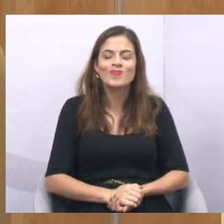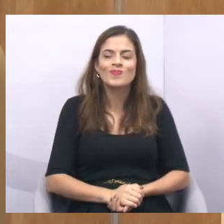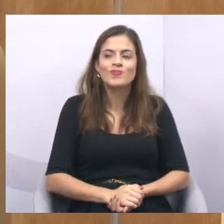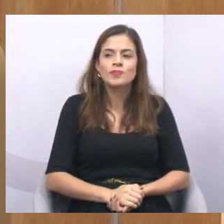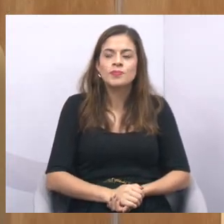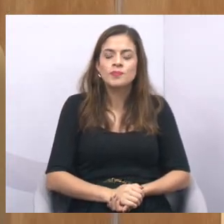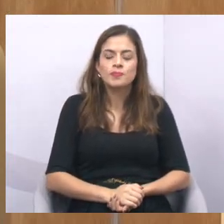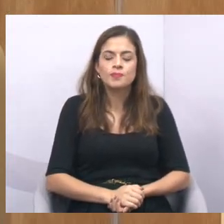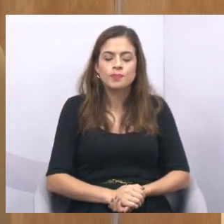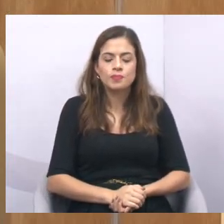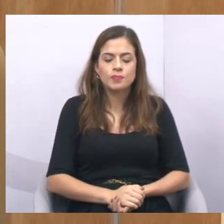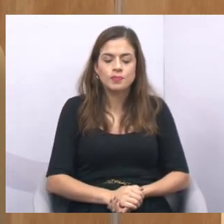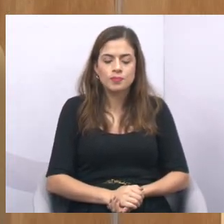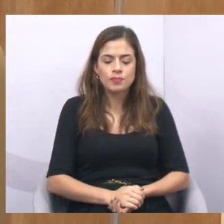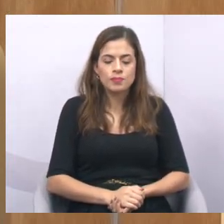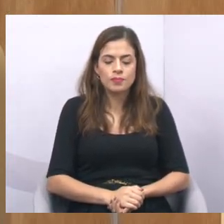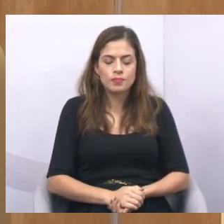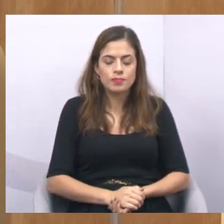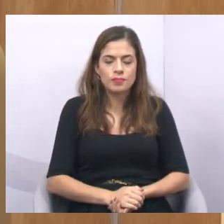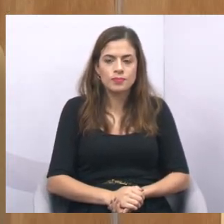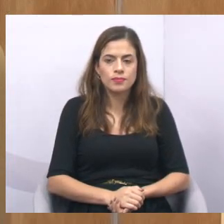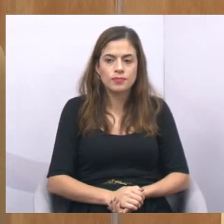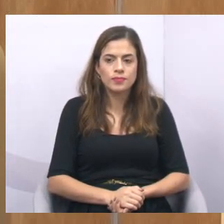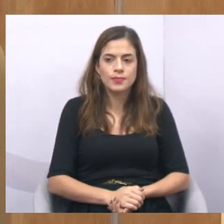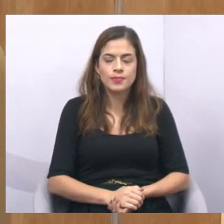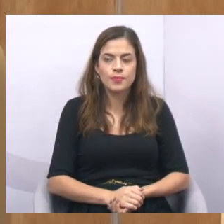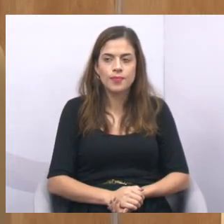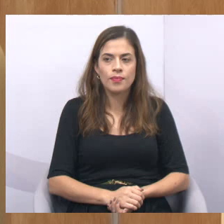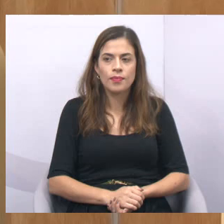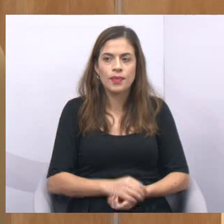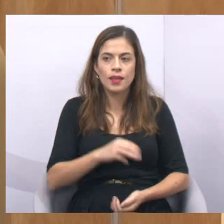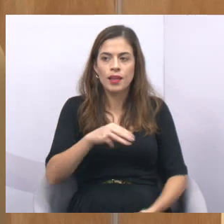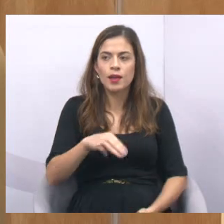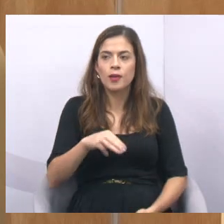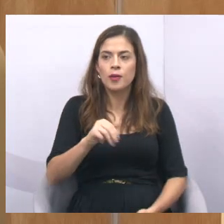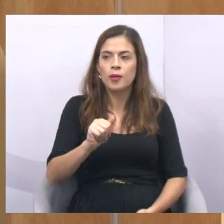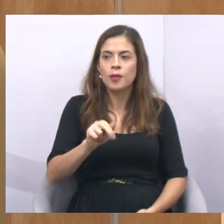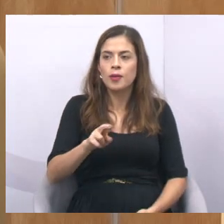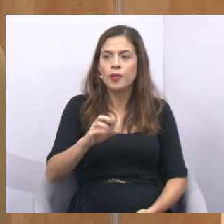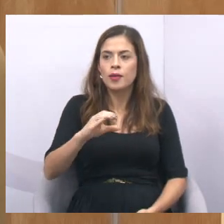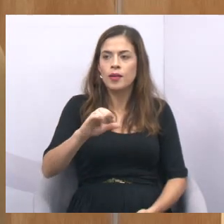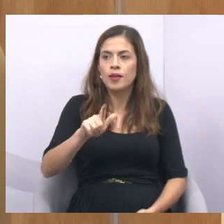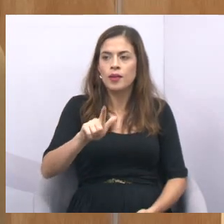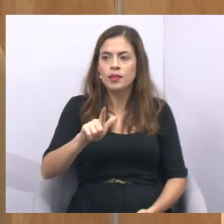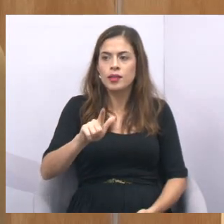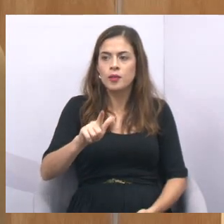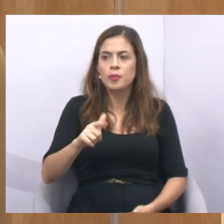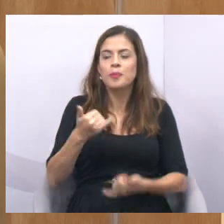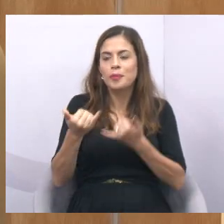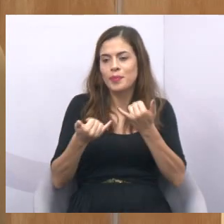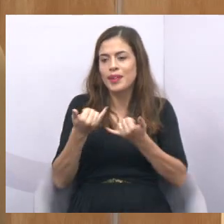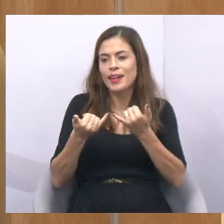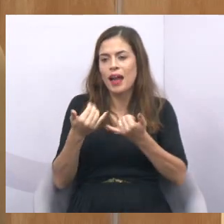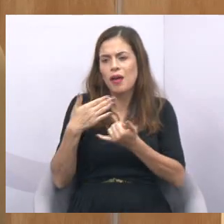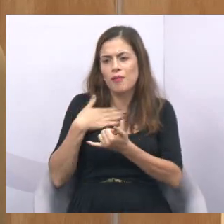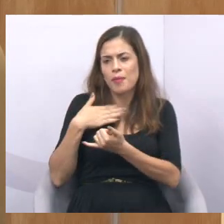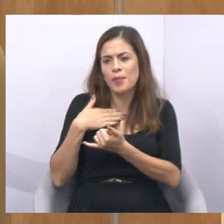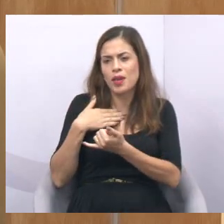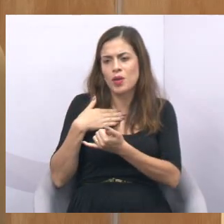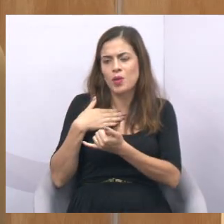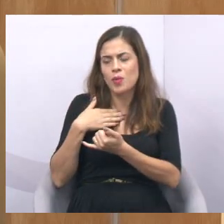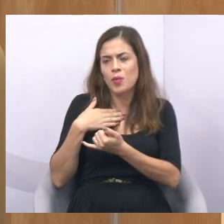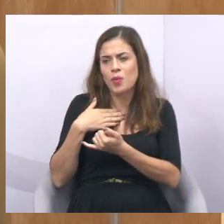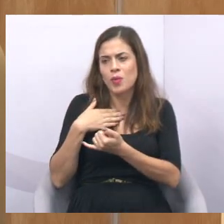Né? E até o Marcelo, às vezes, brincava comigo, e eu depois, quando tinha do outro